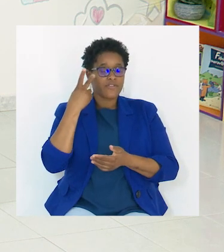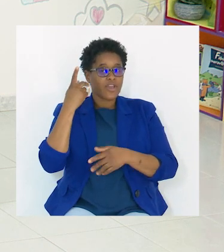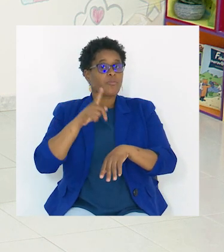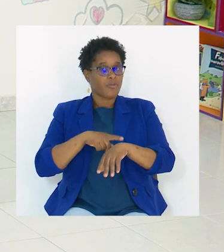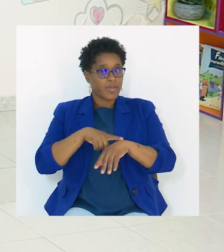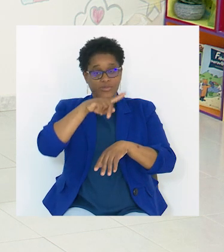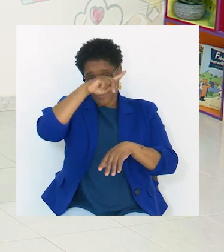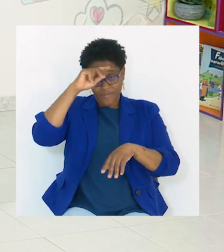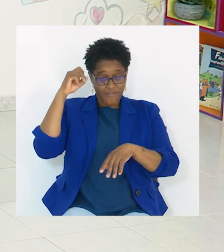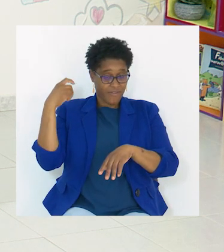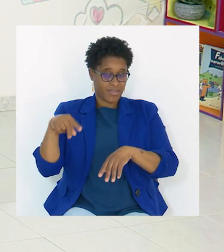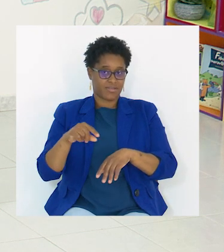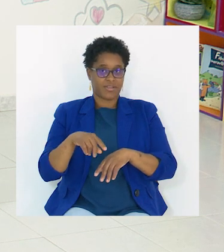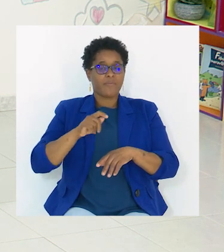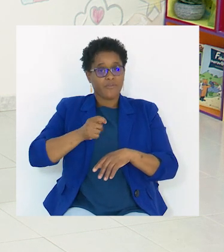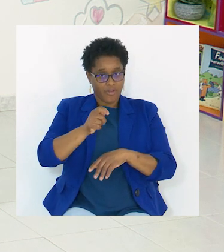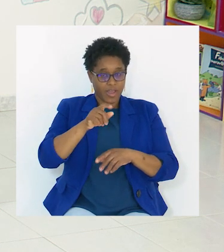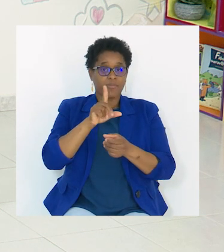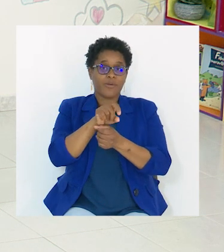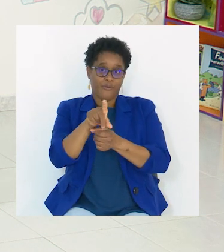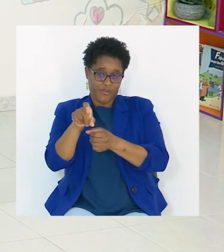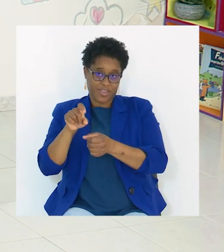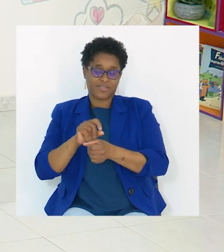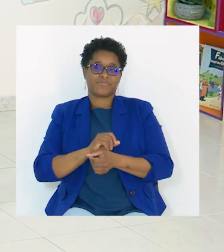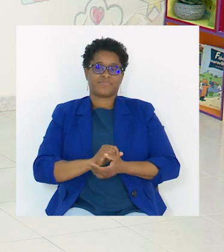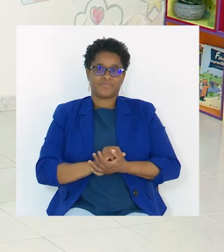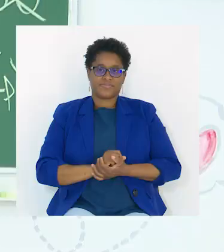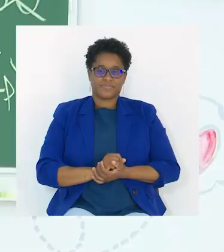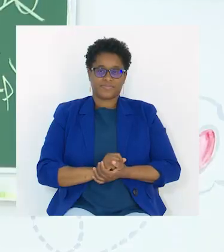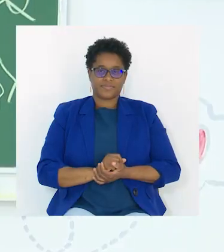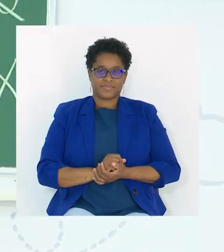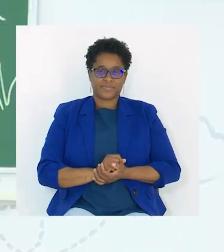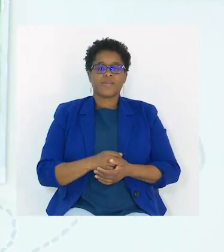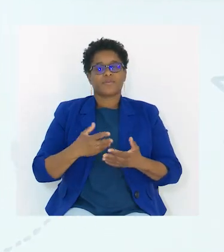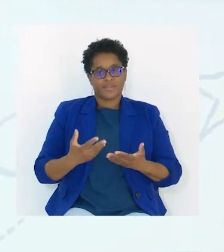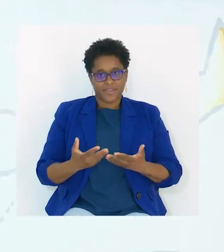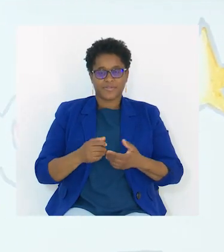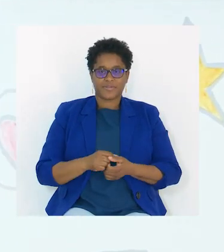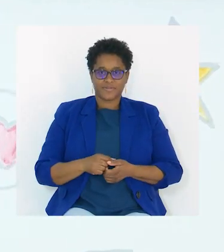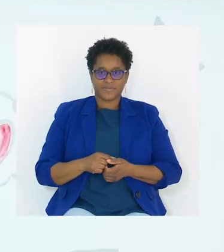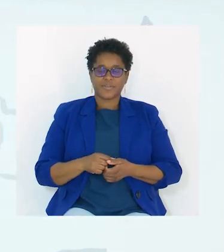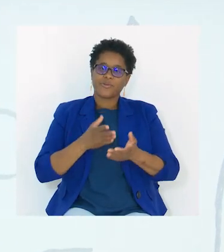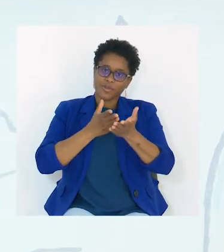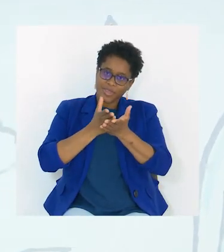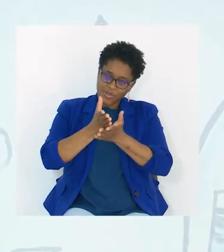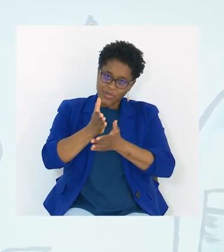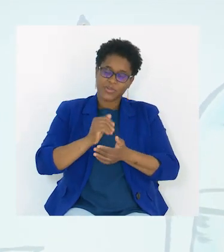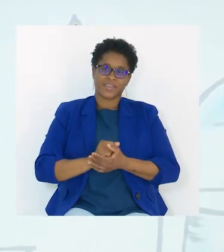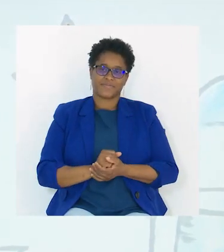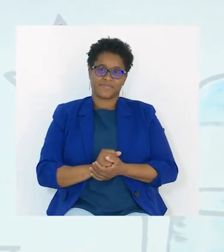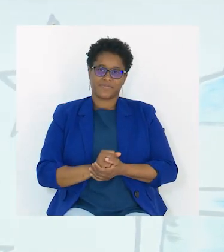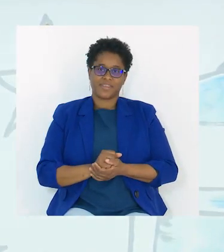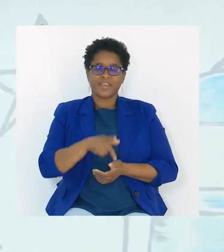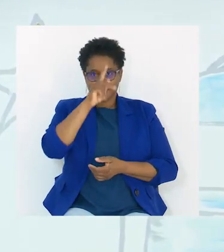viver momentos difíceis provocados pela Covid-19. Portanto,